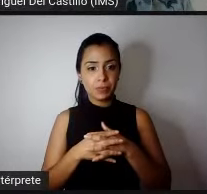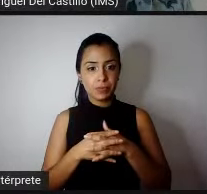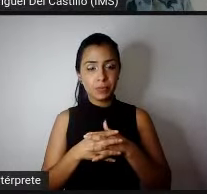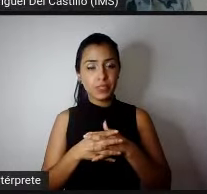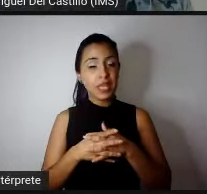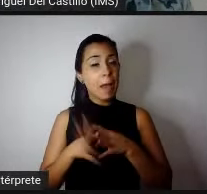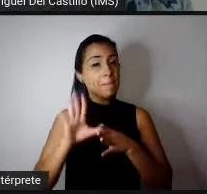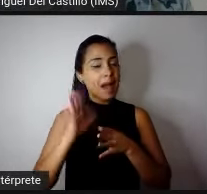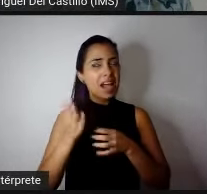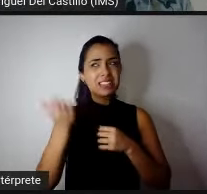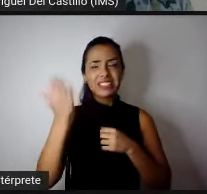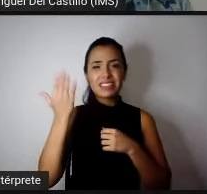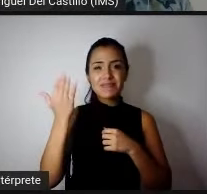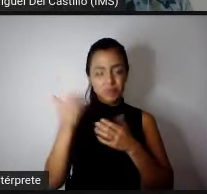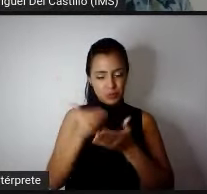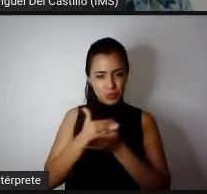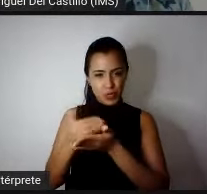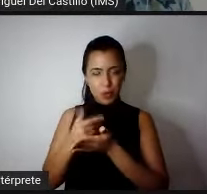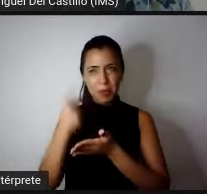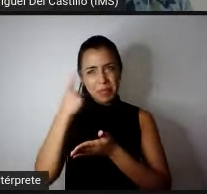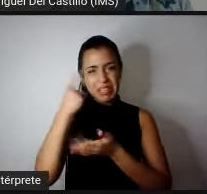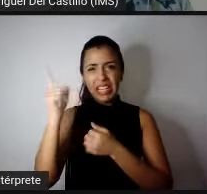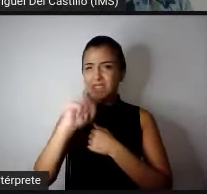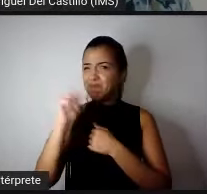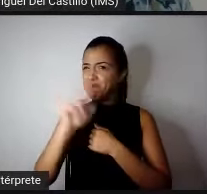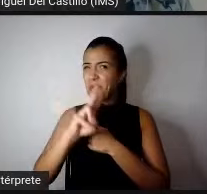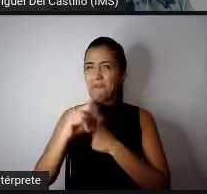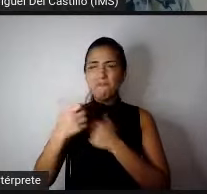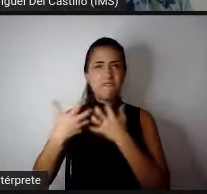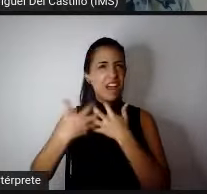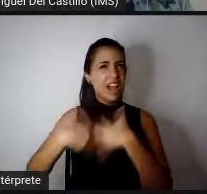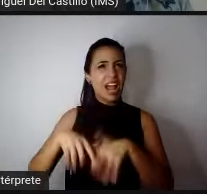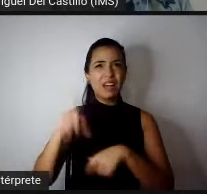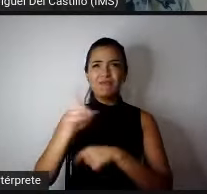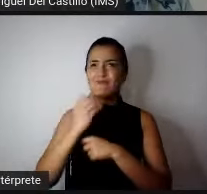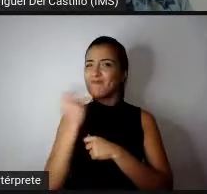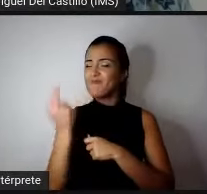certo. E não sei porquê, comecei a tirar